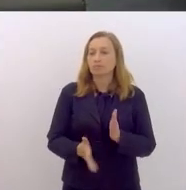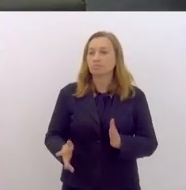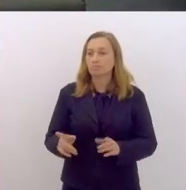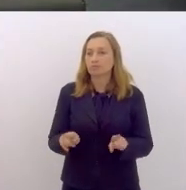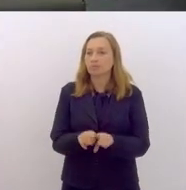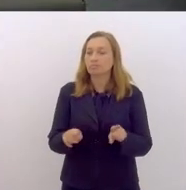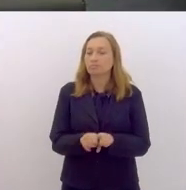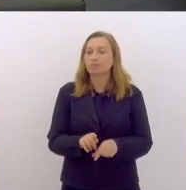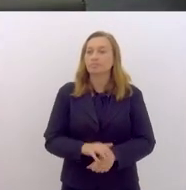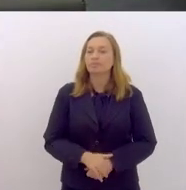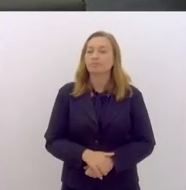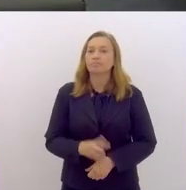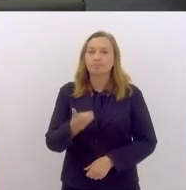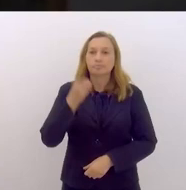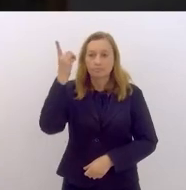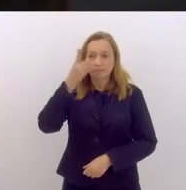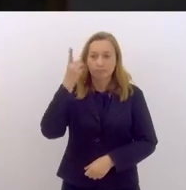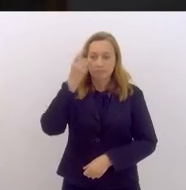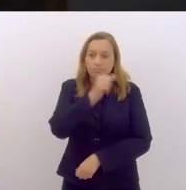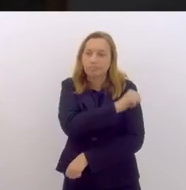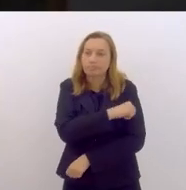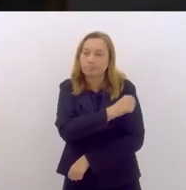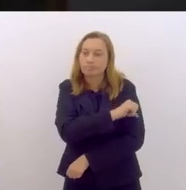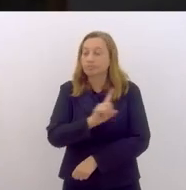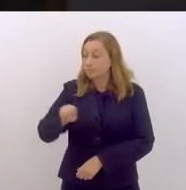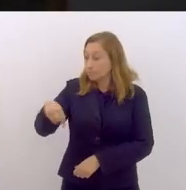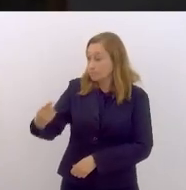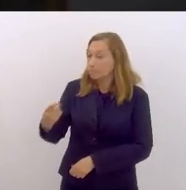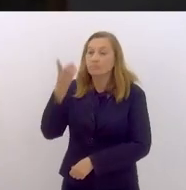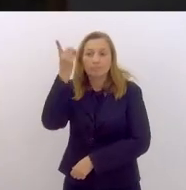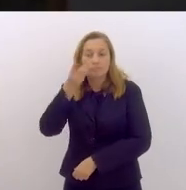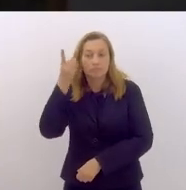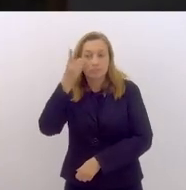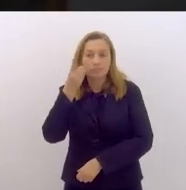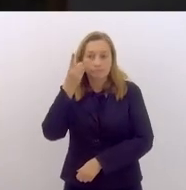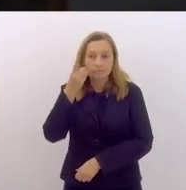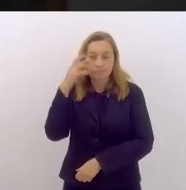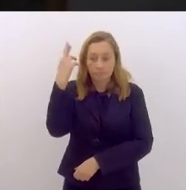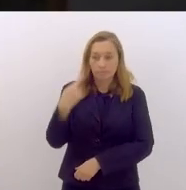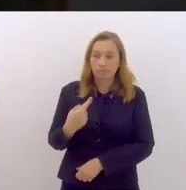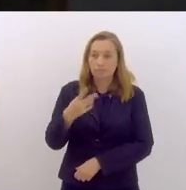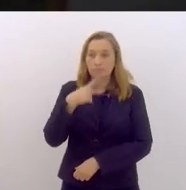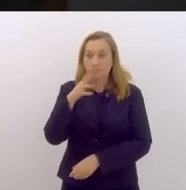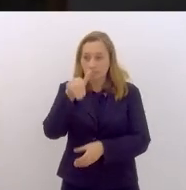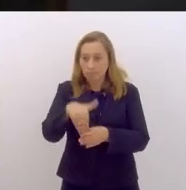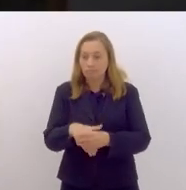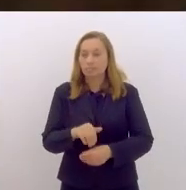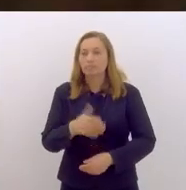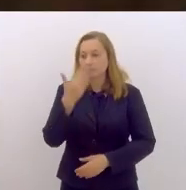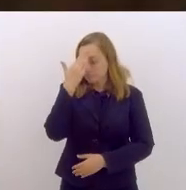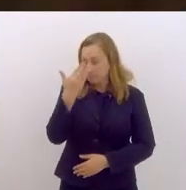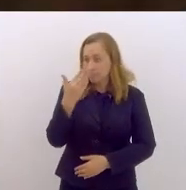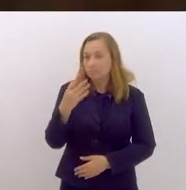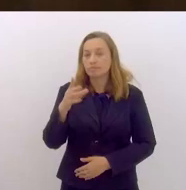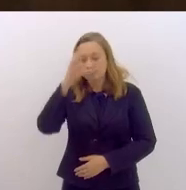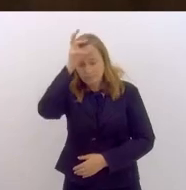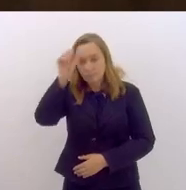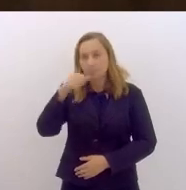também. Deputada enfermeira Rejane, logo em seguida, deputada Renata, com declaração de voto. Muito obrigado,